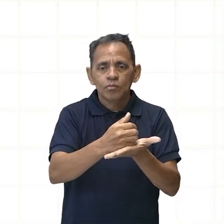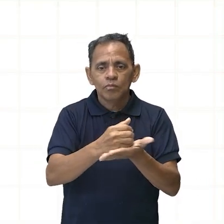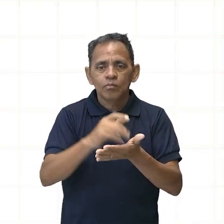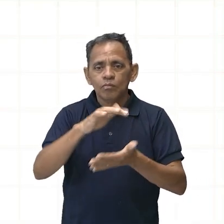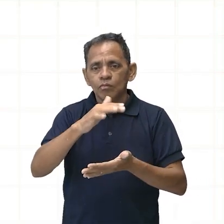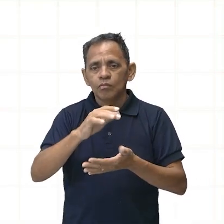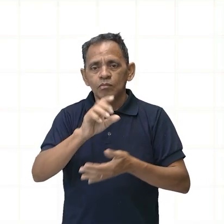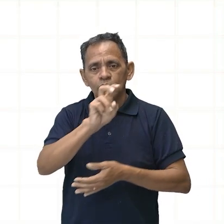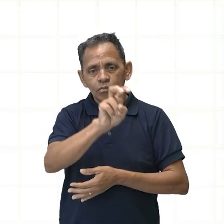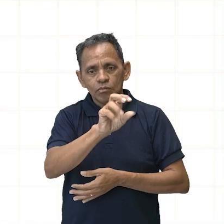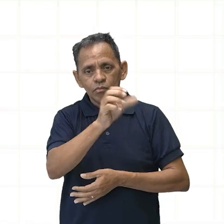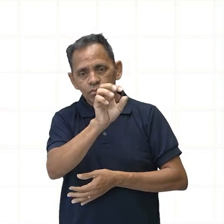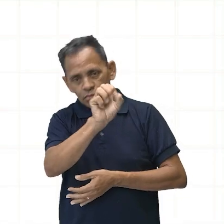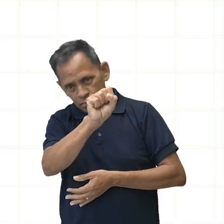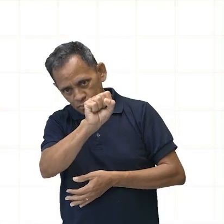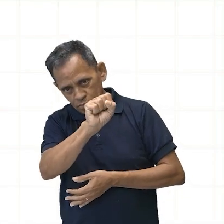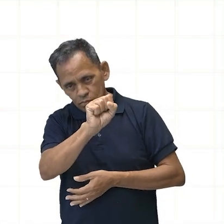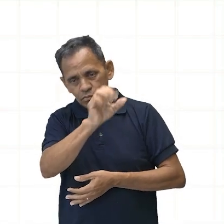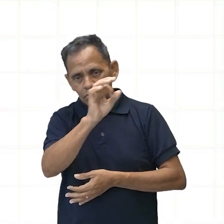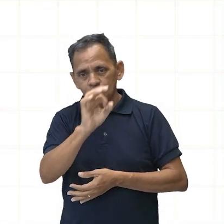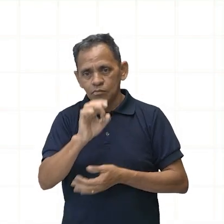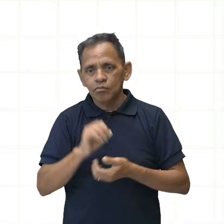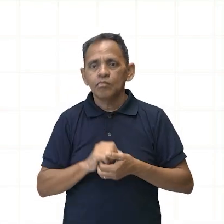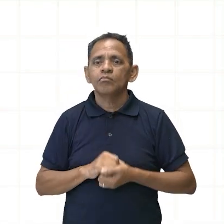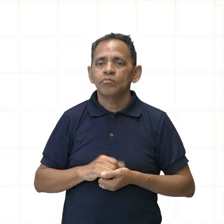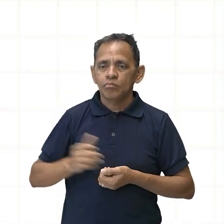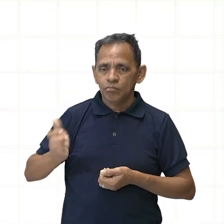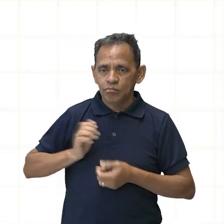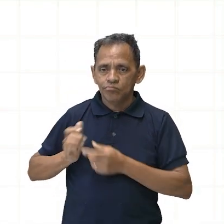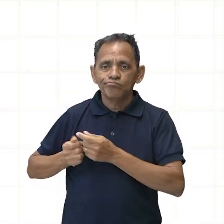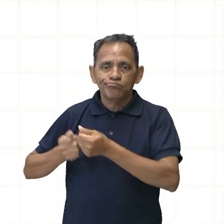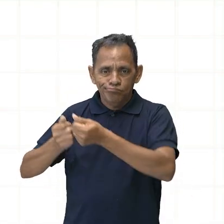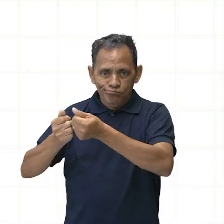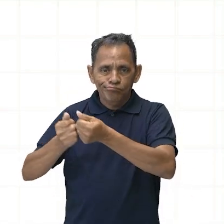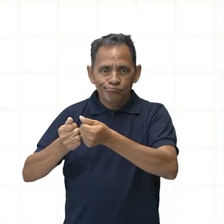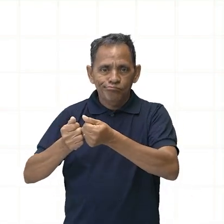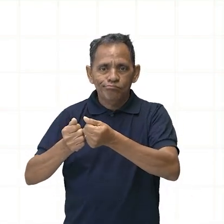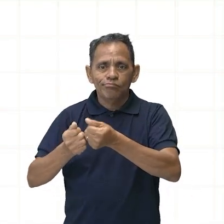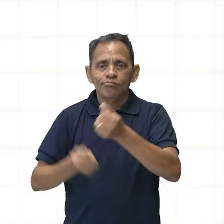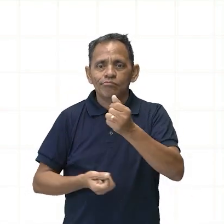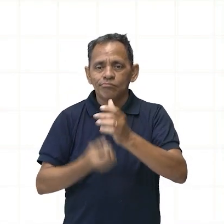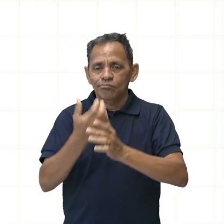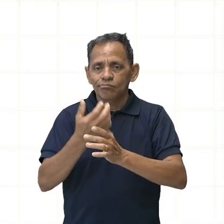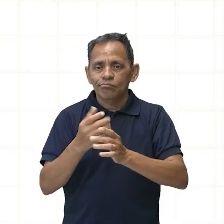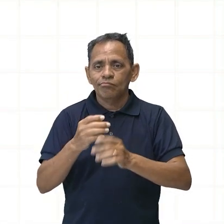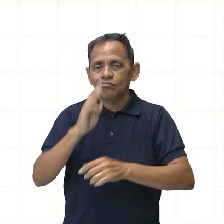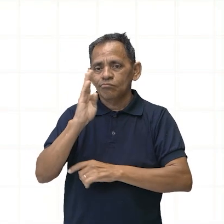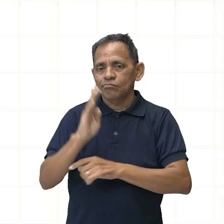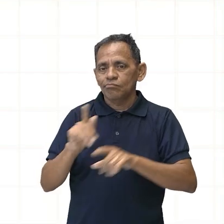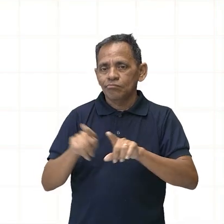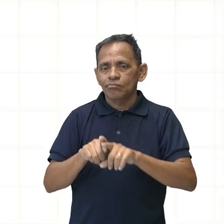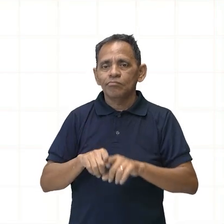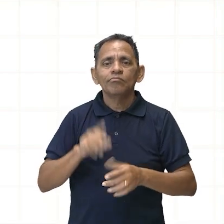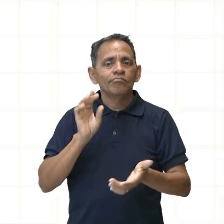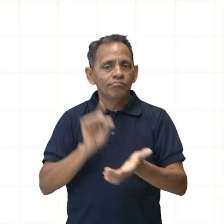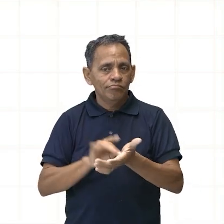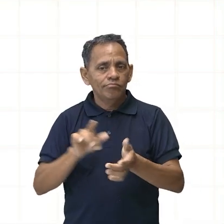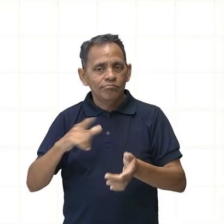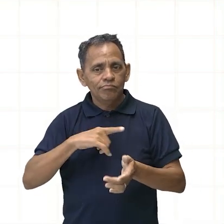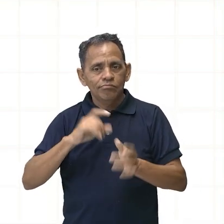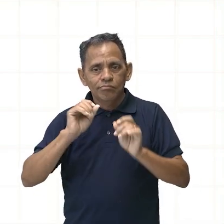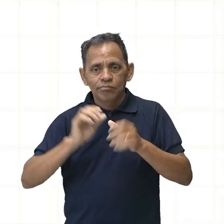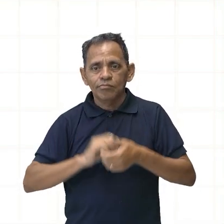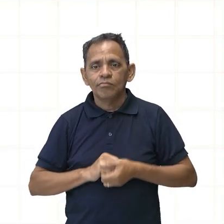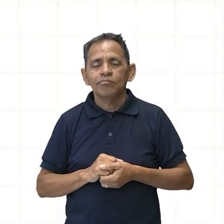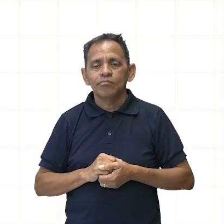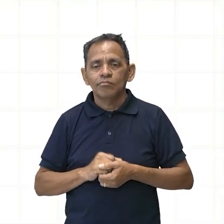aproximadamente 58% da riqueza gerada aqui no nosso país. Obviamente que isso tem ali as